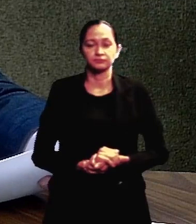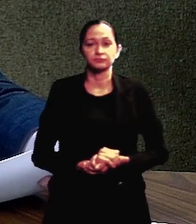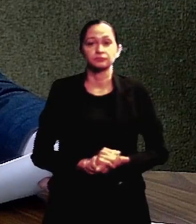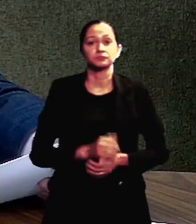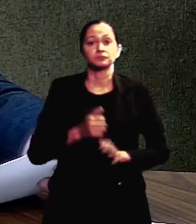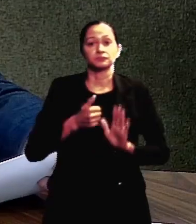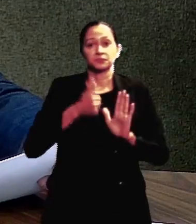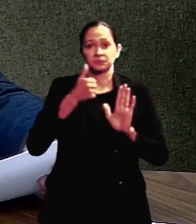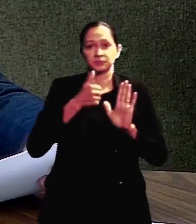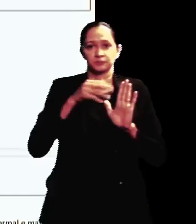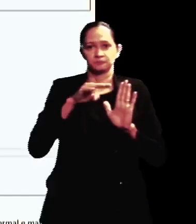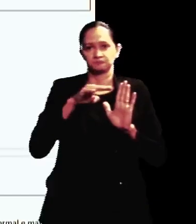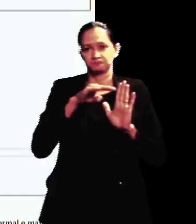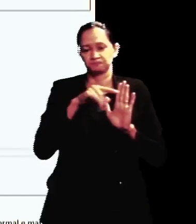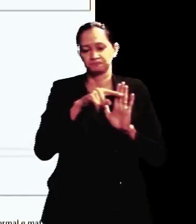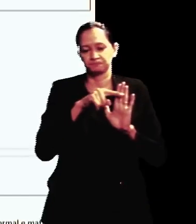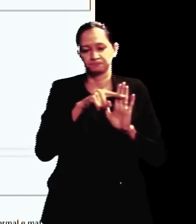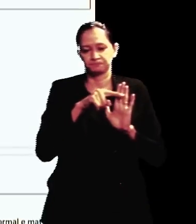Item 1 da pauta,